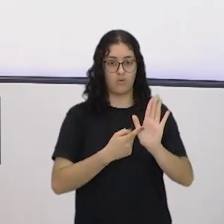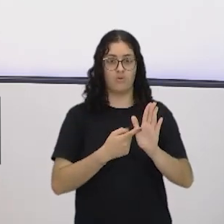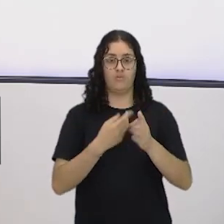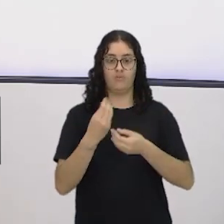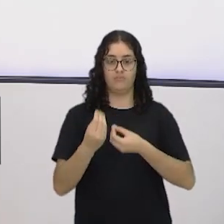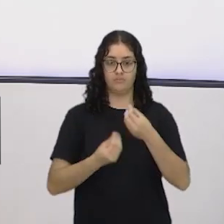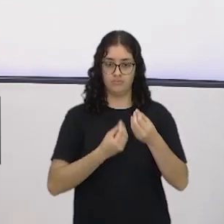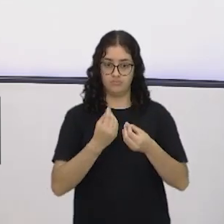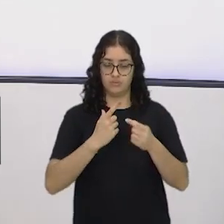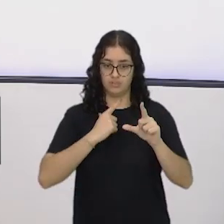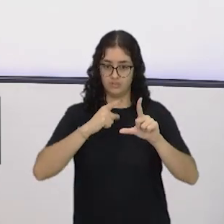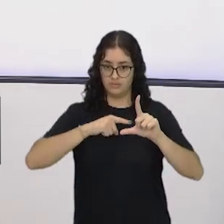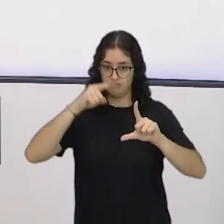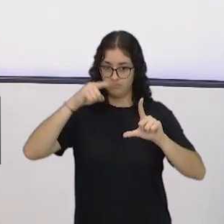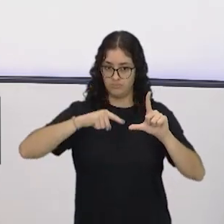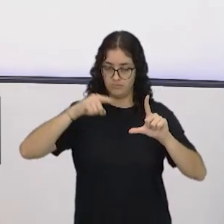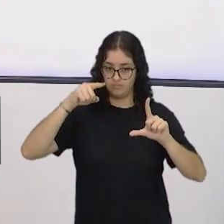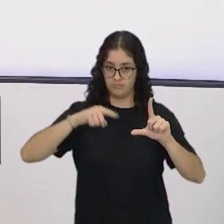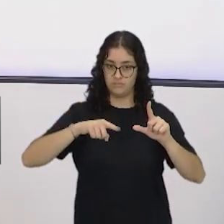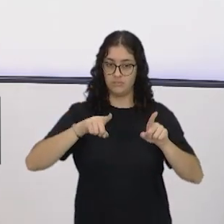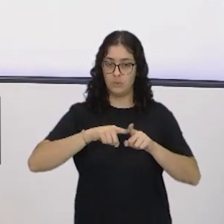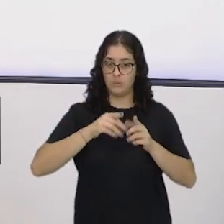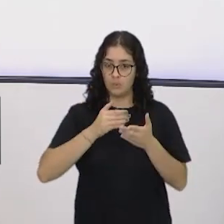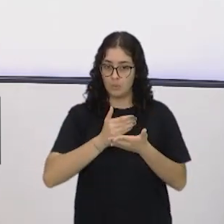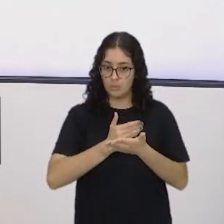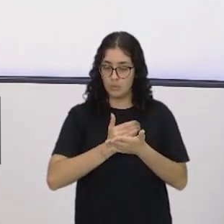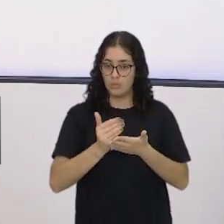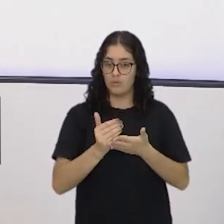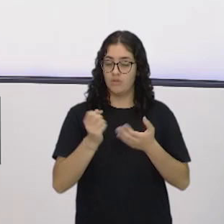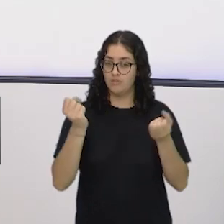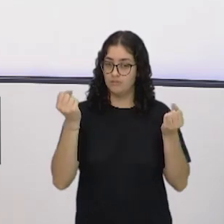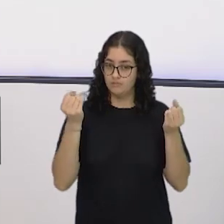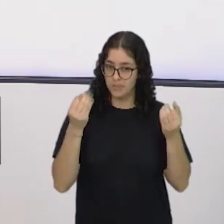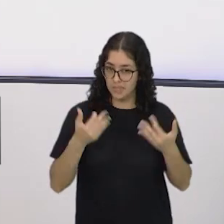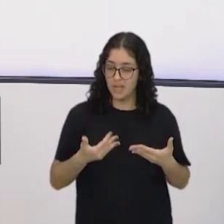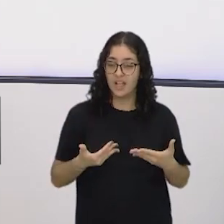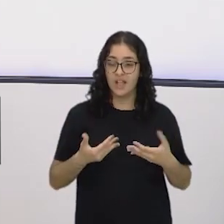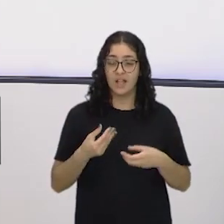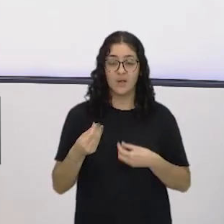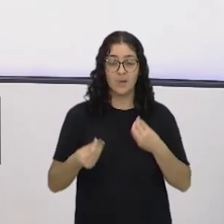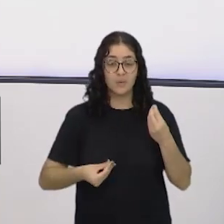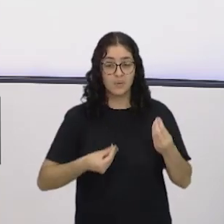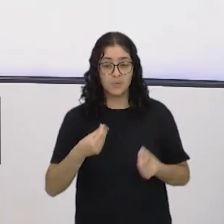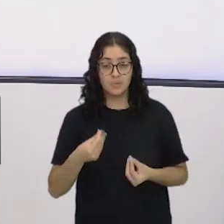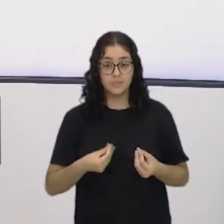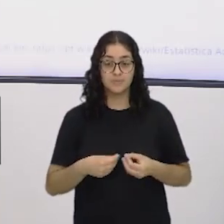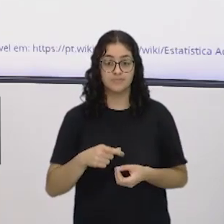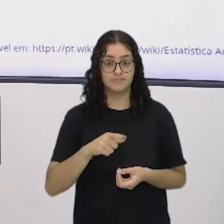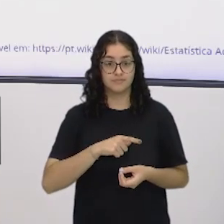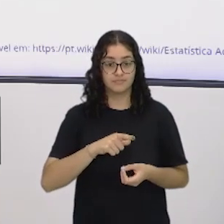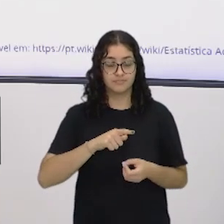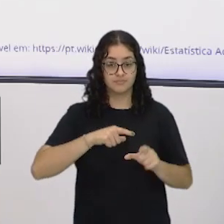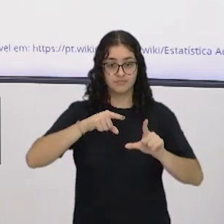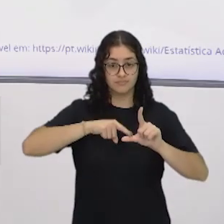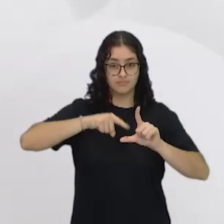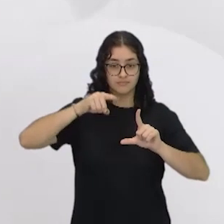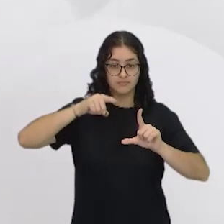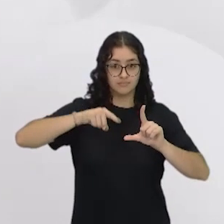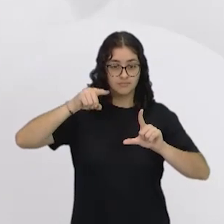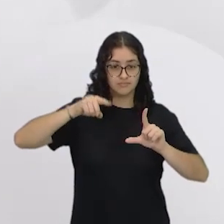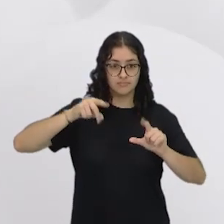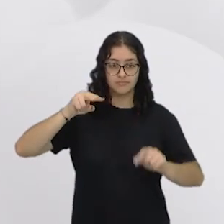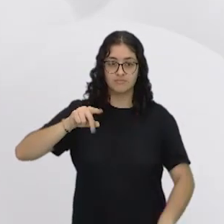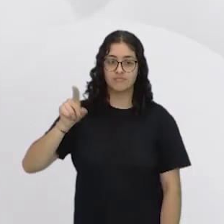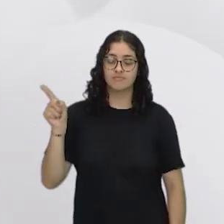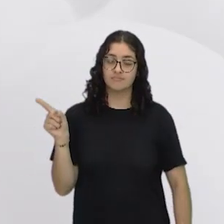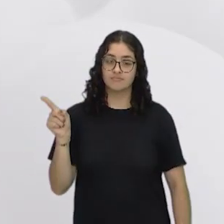aí com os gráficos. E para começar a falar sobre isso, sim, a gente tem aí a estatística, João. Leia para